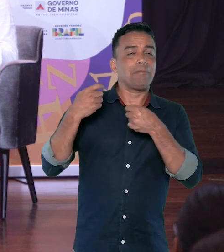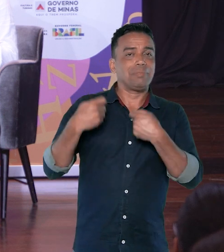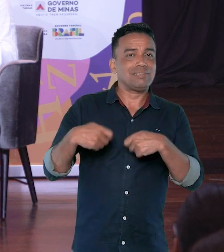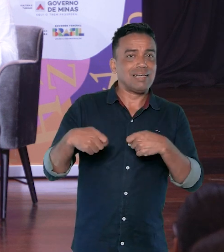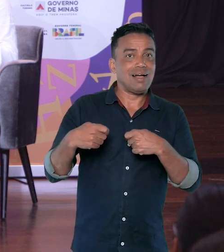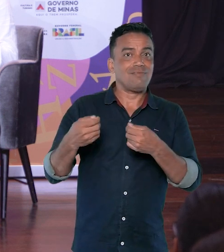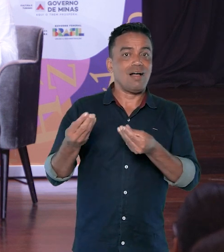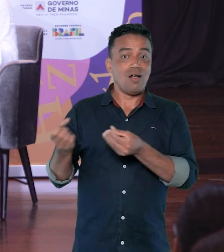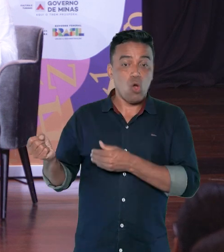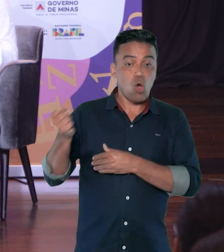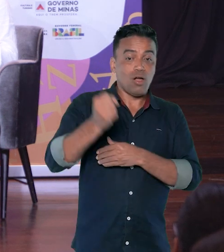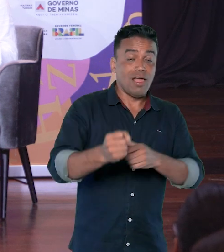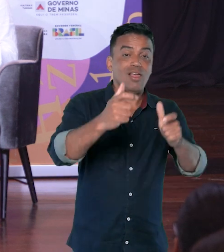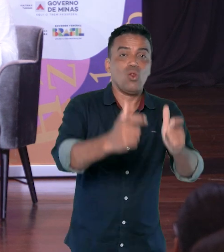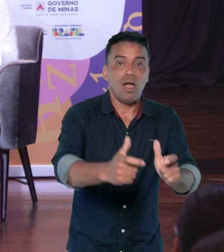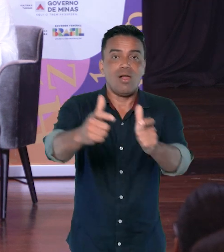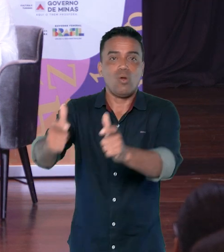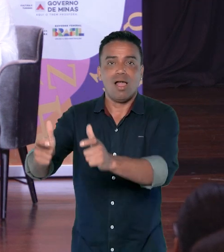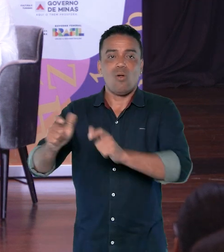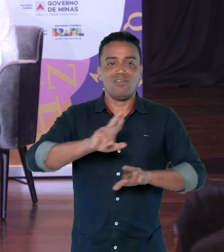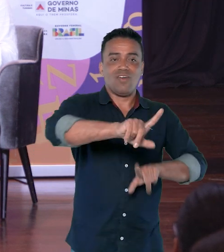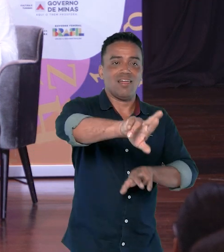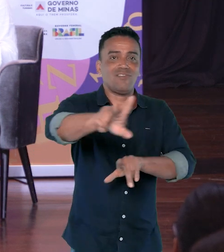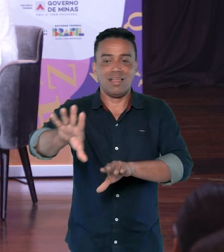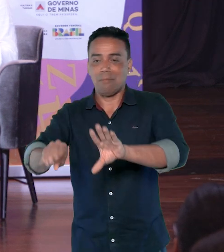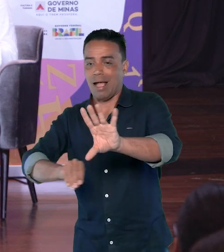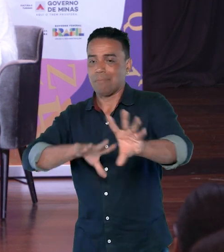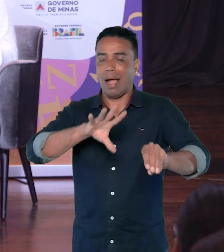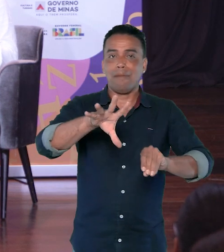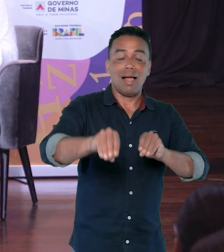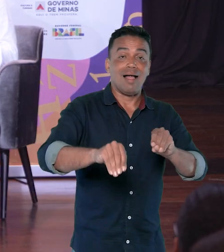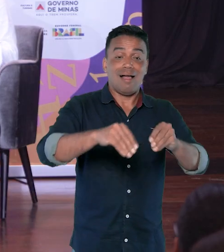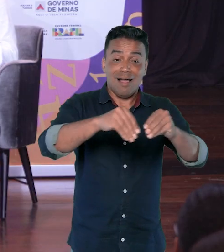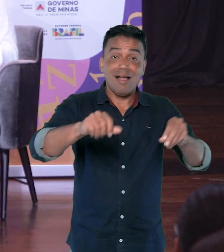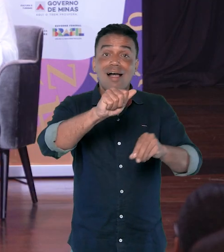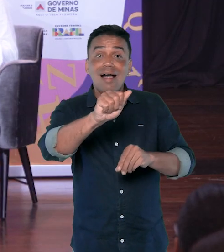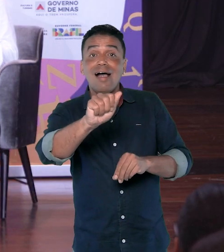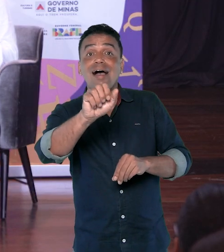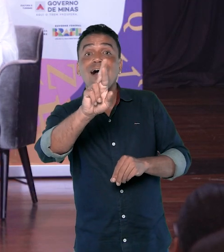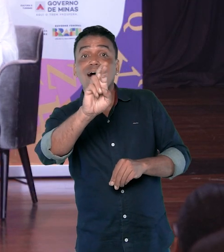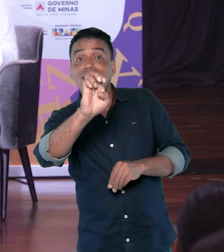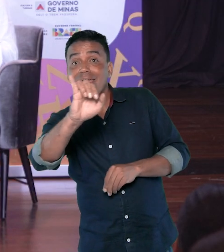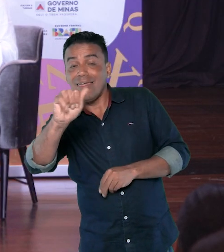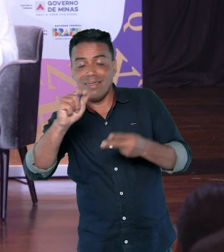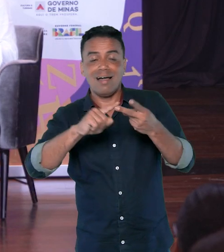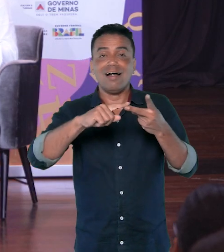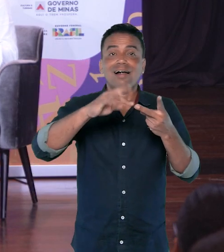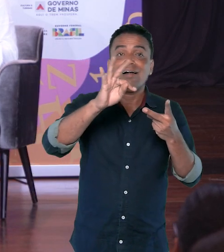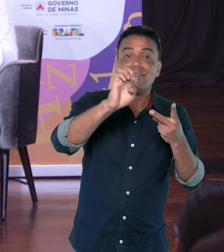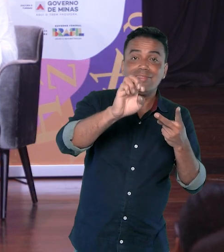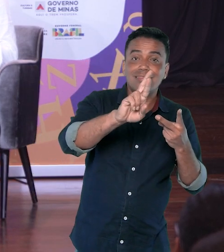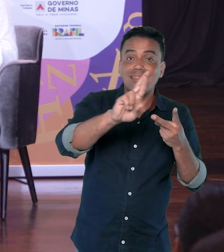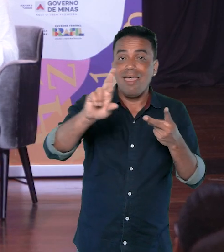precisava expor ele a outras texturas, né? Na areia, na terra, na